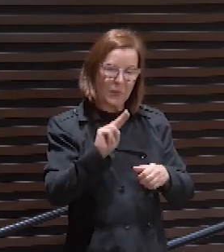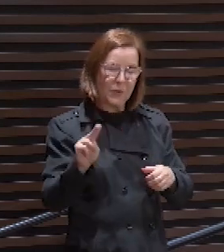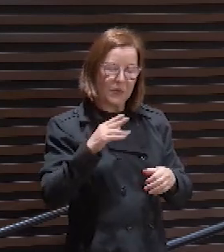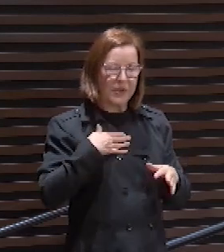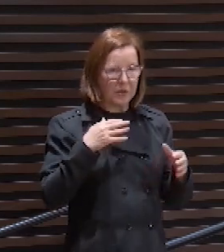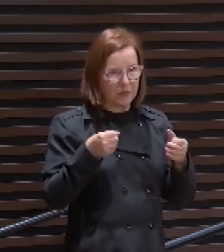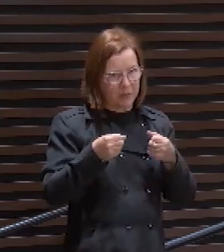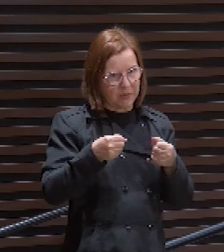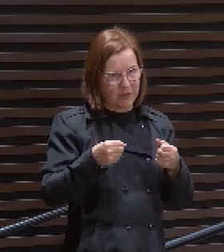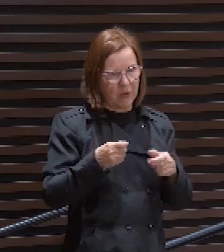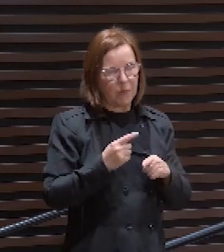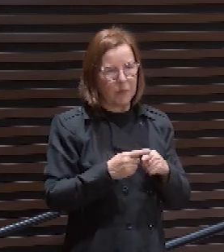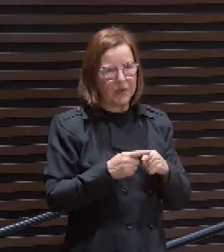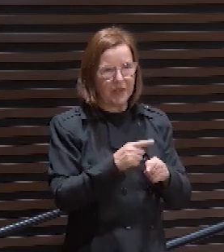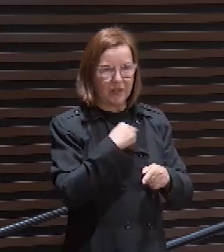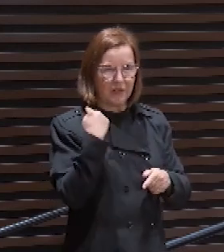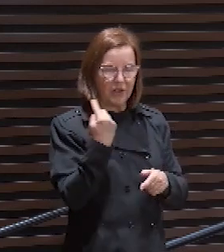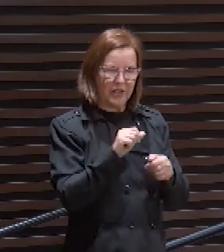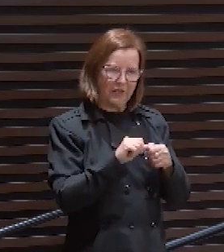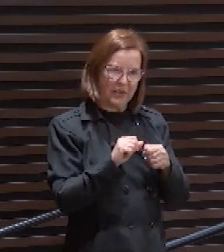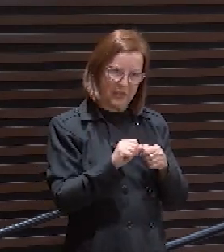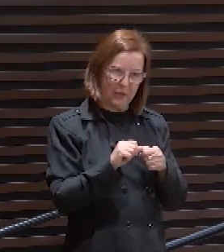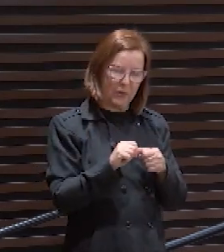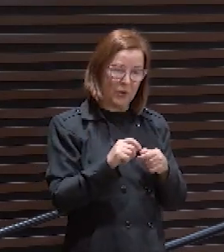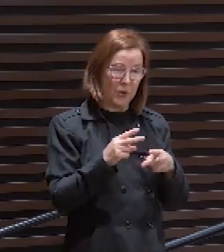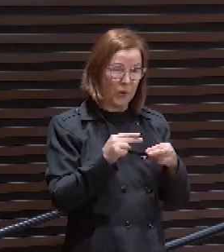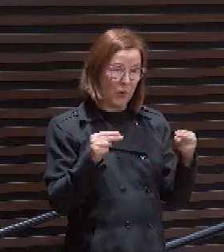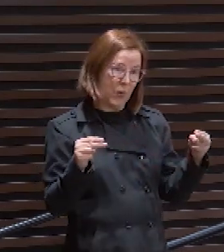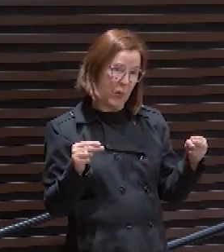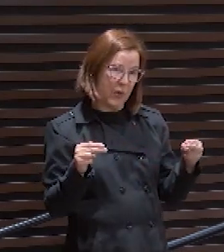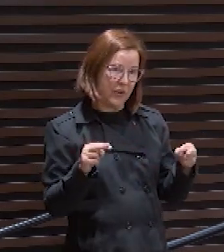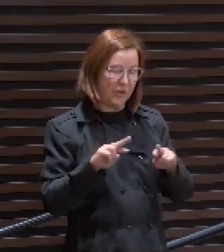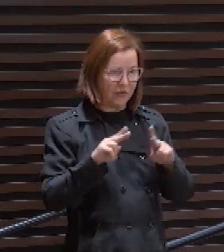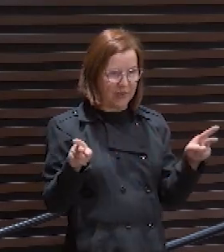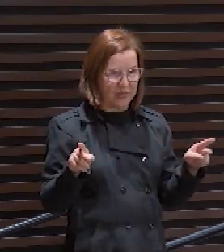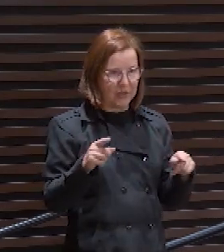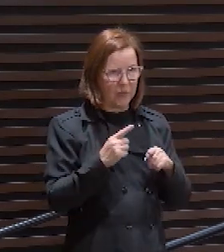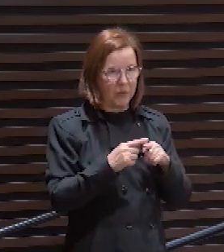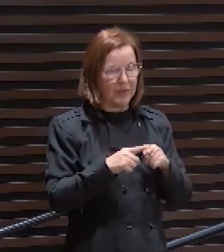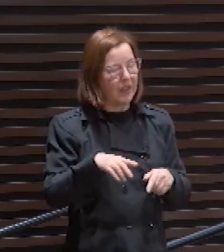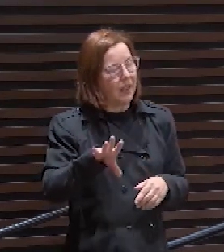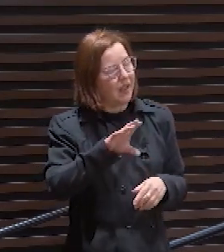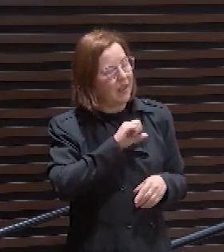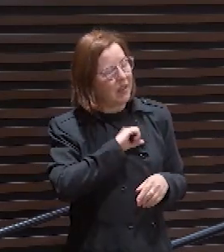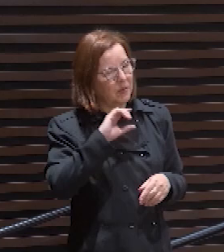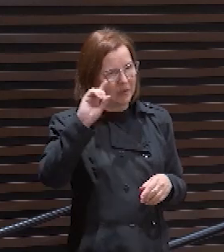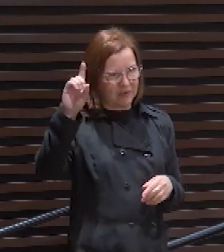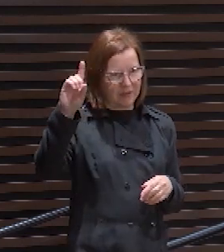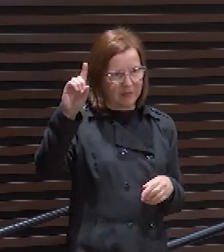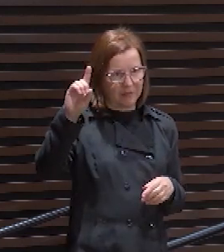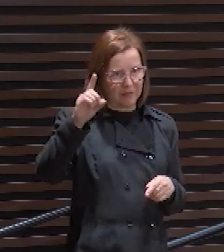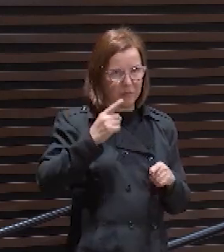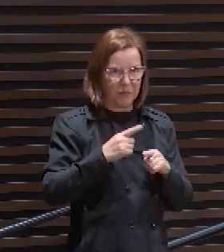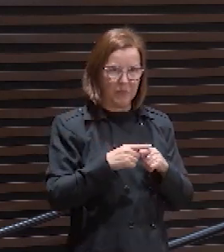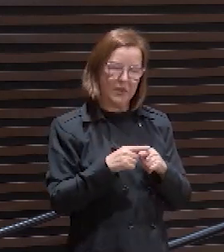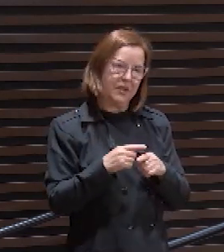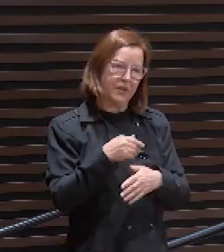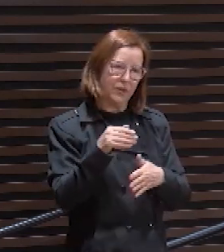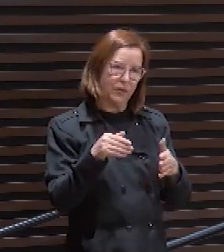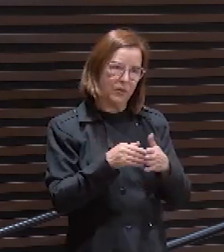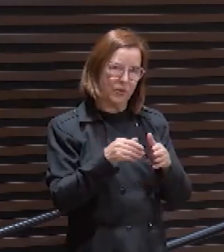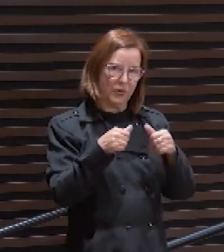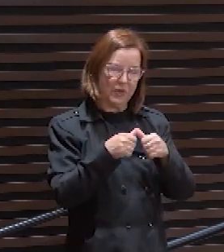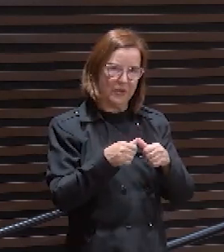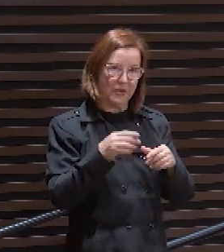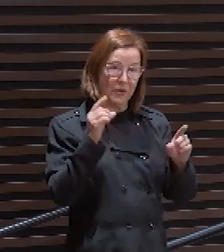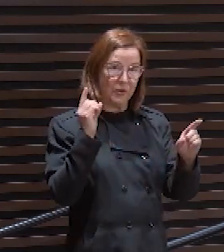gente faz coisas que para o mundo é loucura? Porque nós amamos a Deus. E porque no meio de tudo isso, quando encontramos algo que